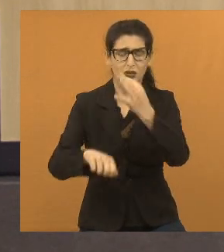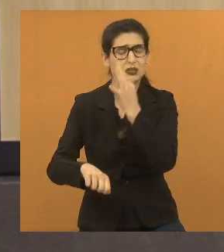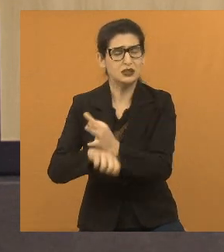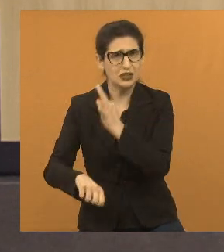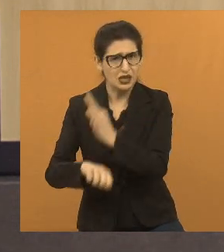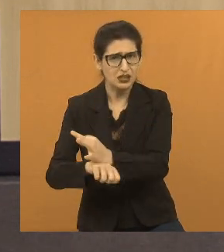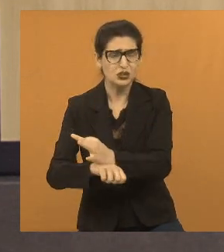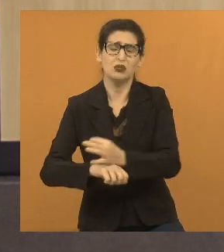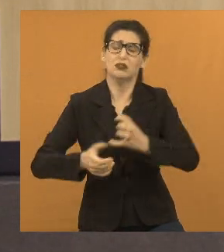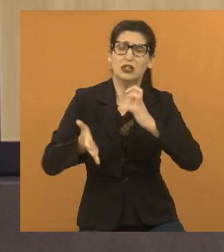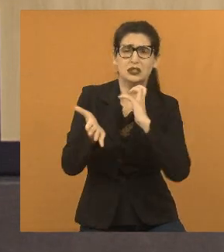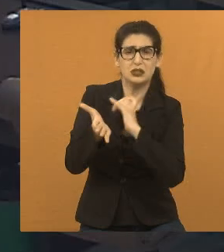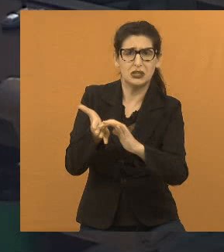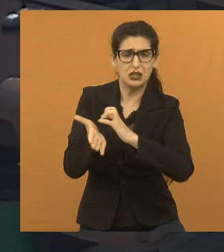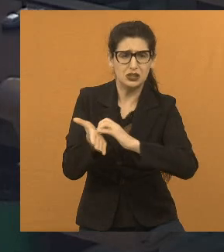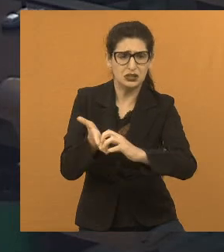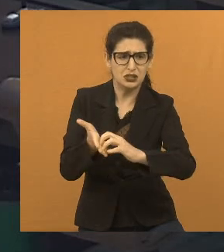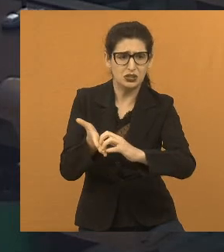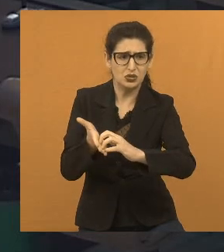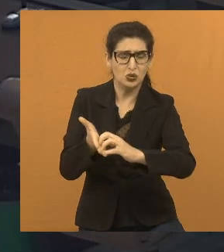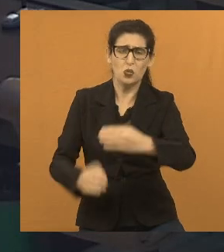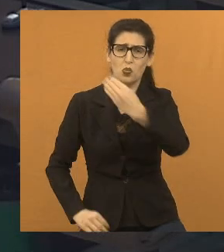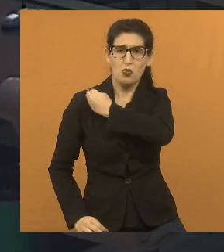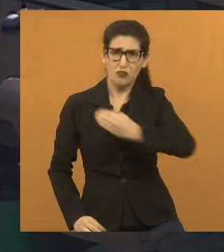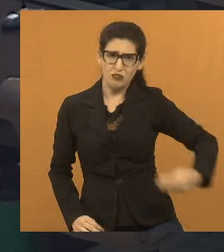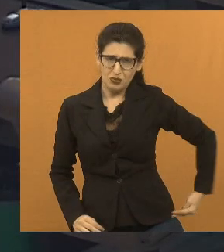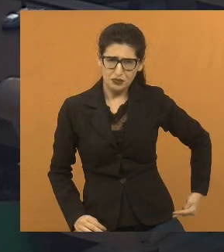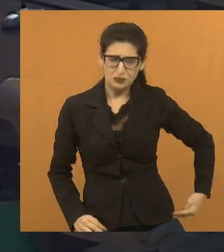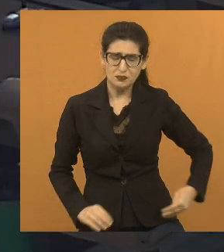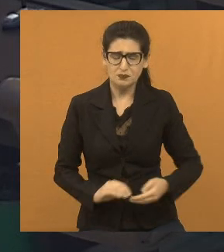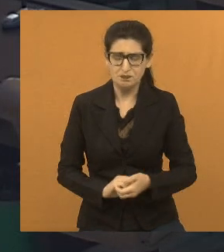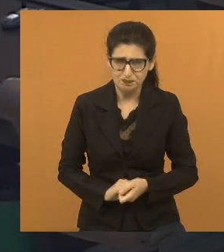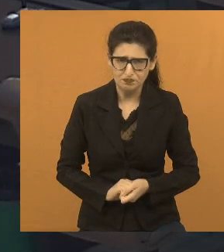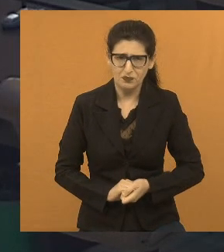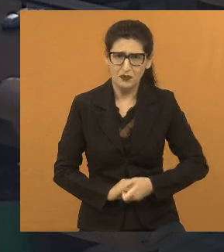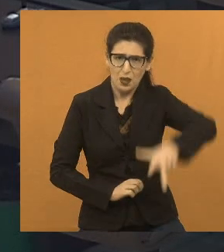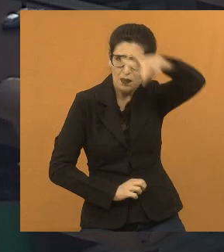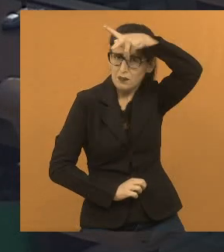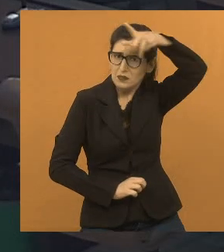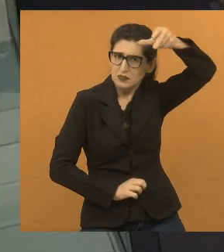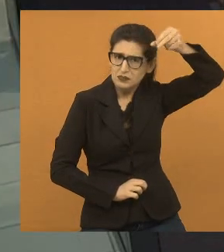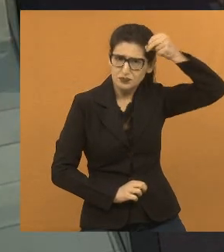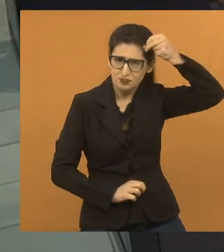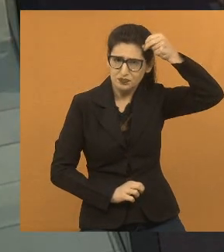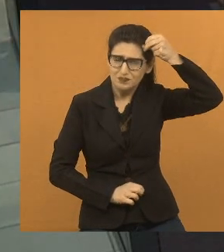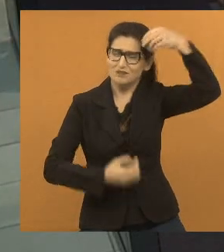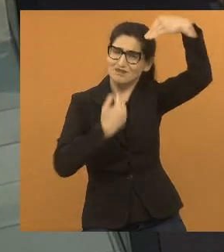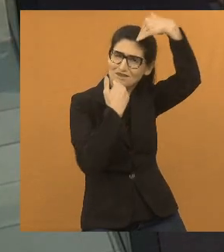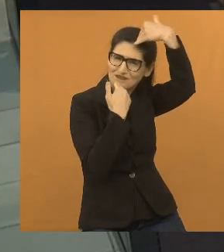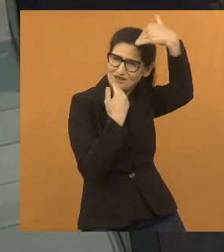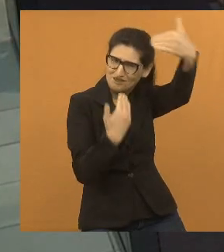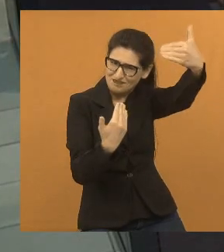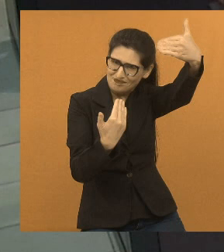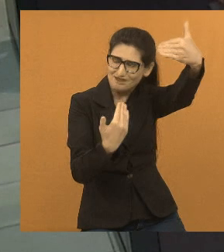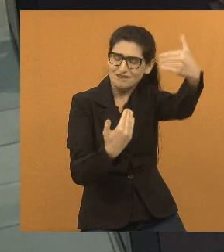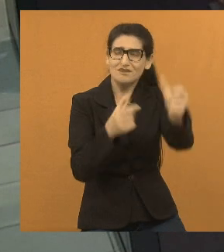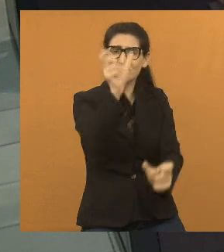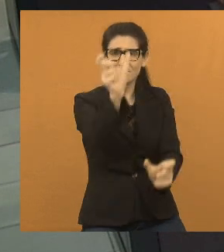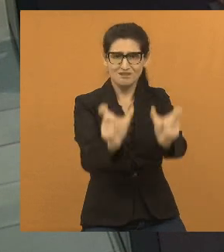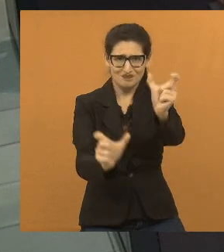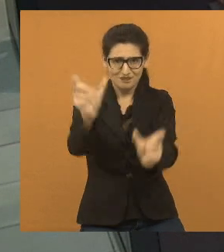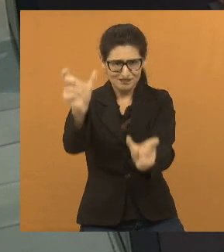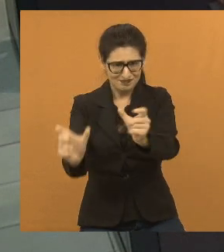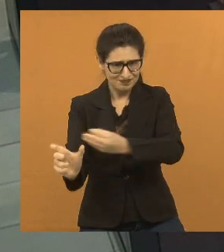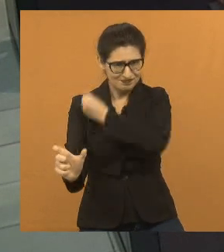da Secretaria de Governo. A Prefeitura Municipal agradece a presença